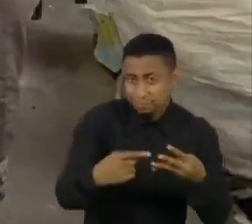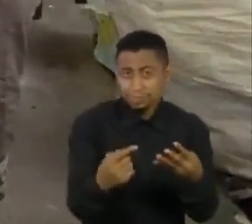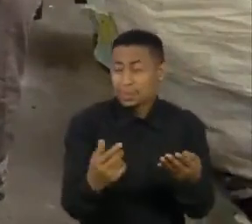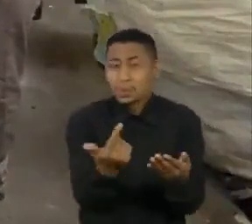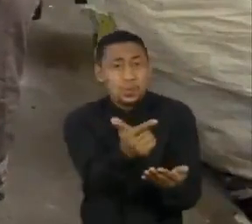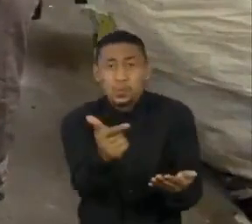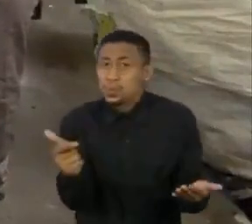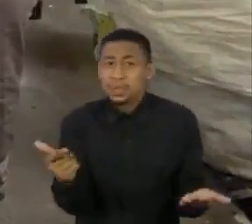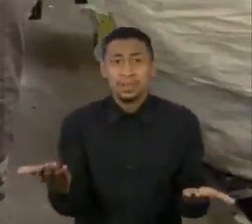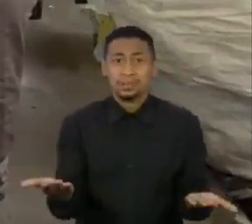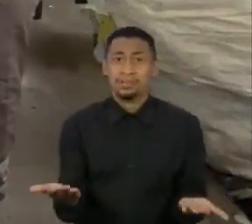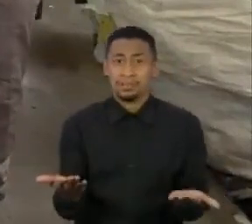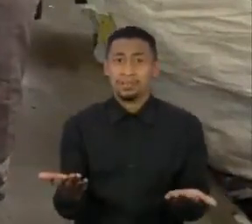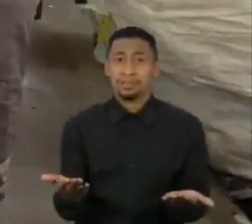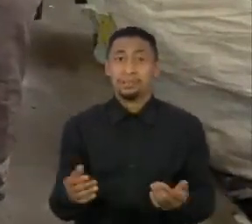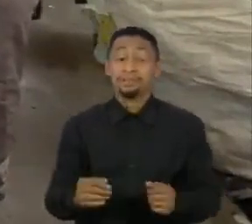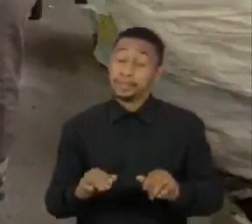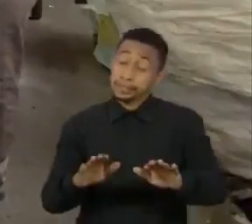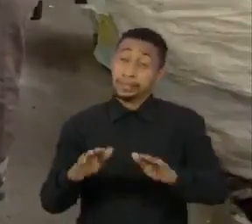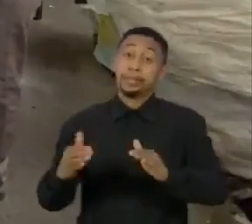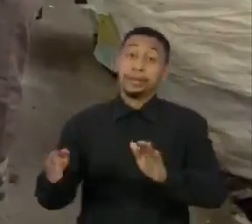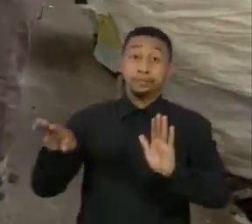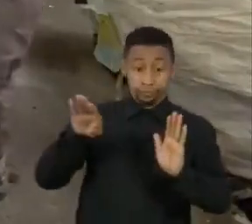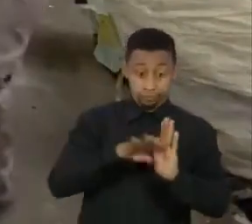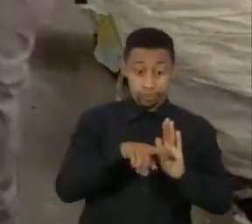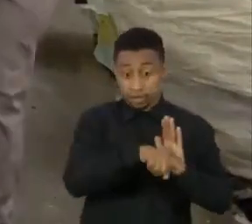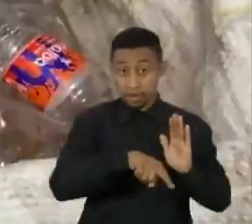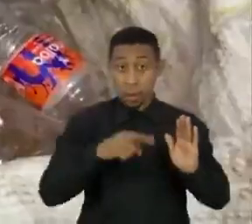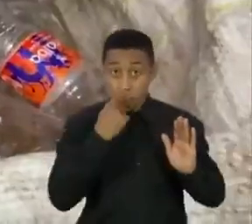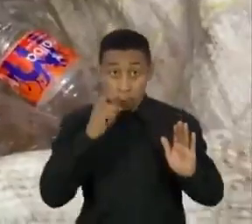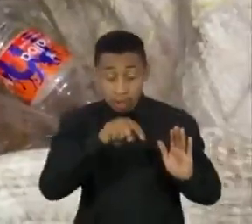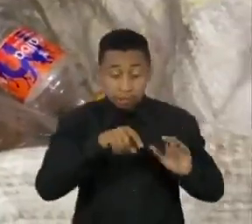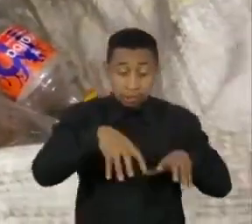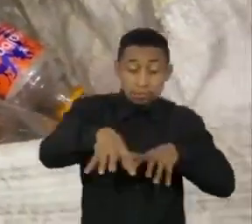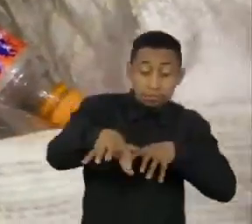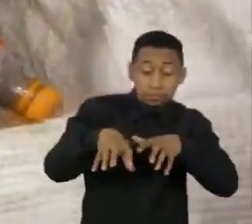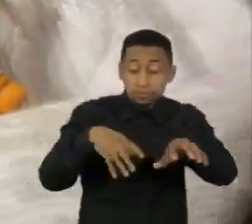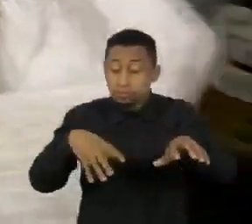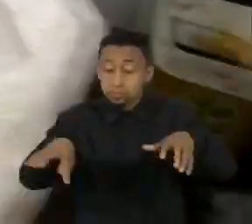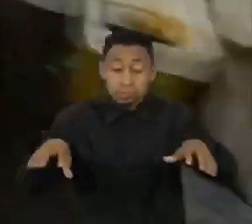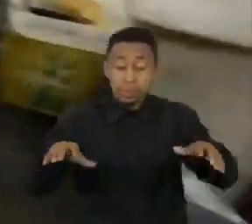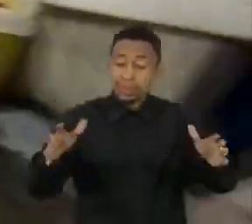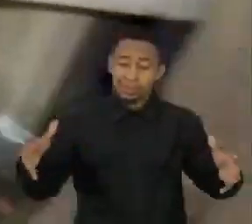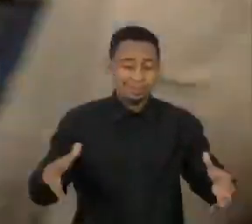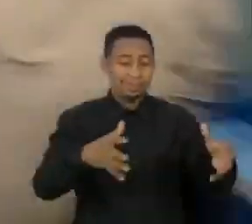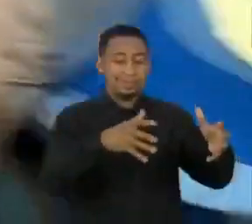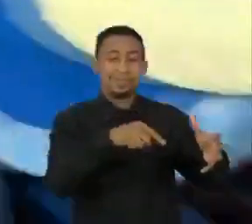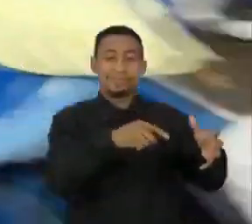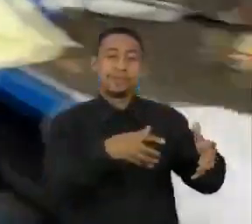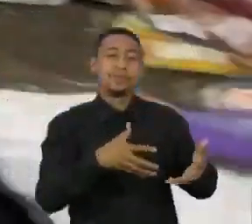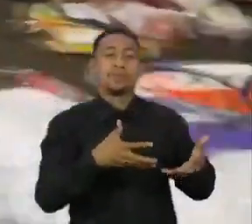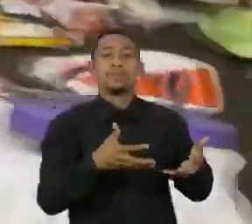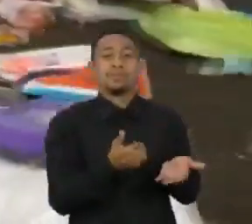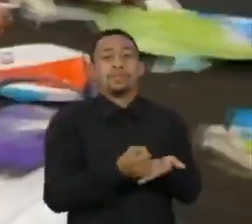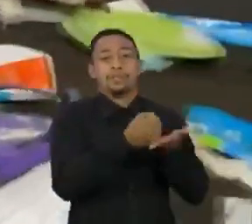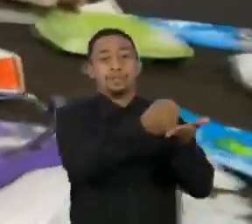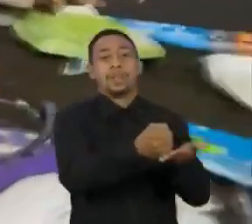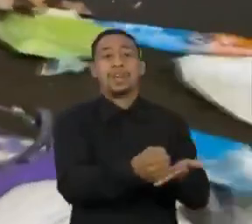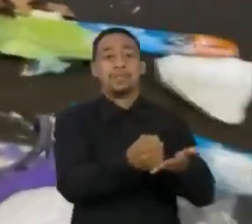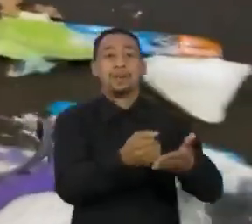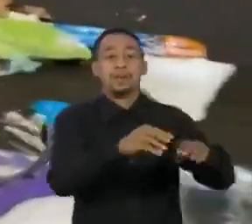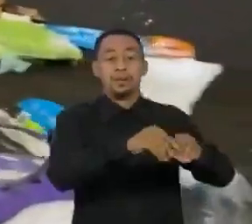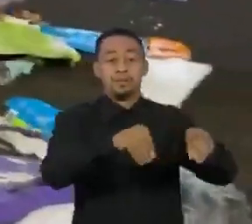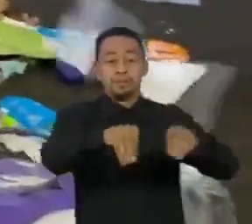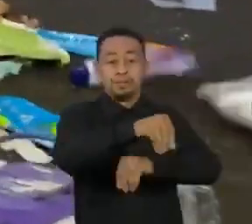sequência na logística reversa então quando chega aqui para gente a gente é obrigado a destinados para o o horário